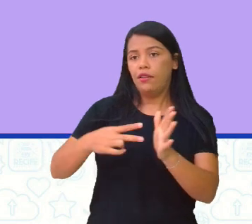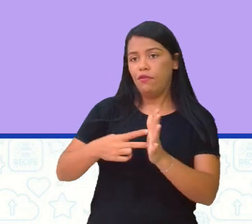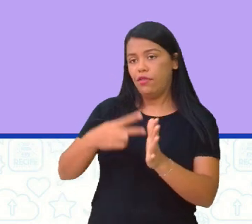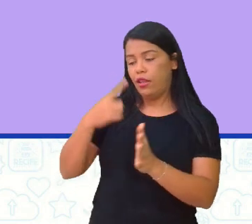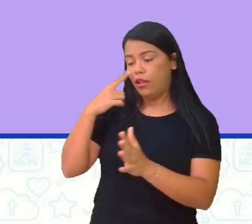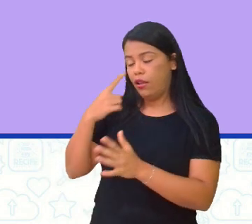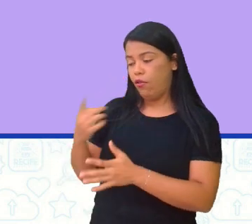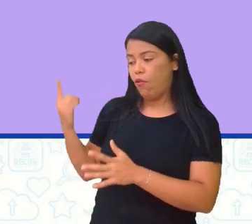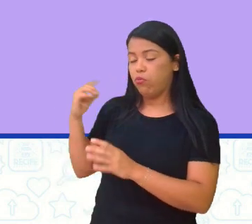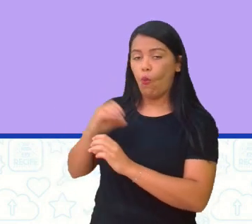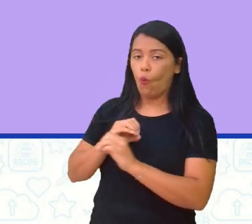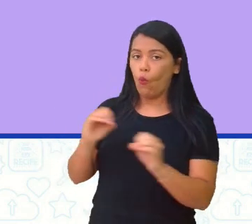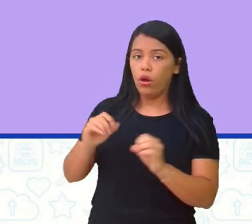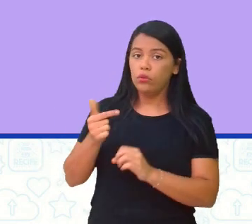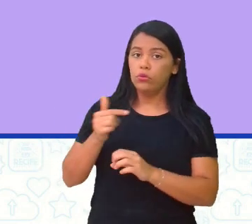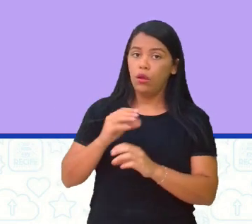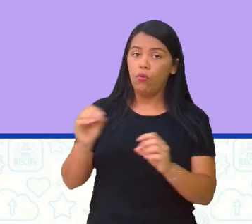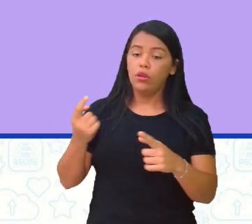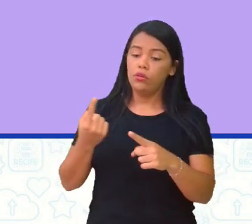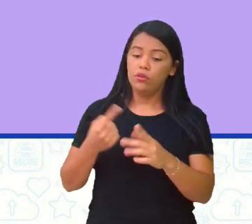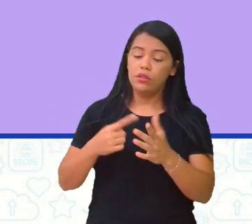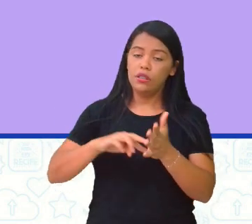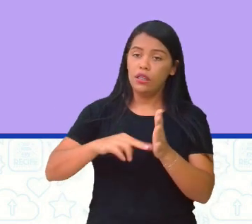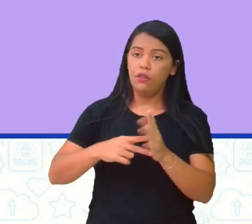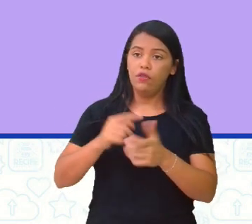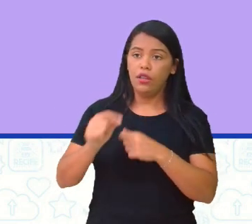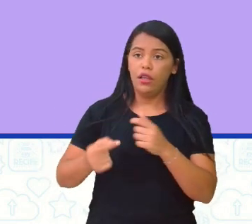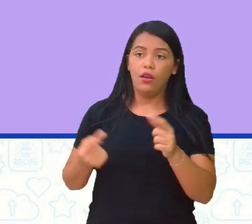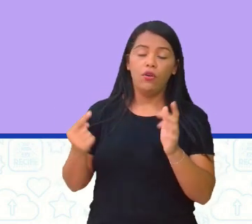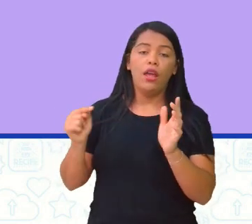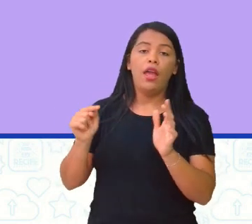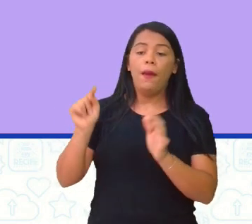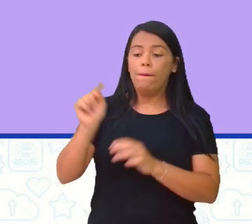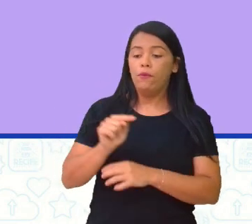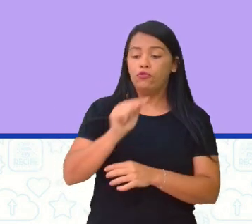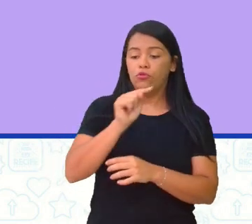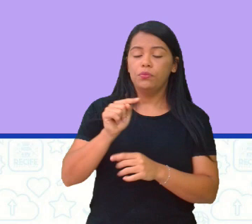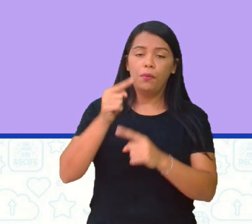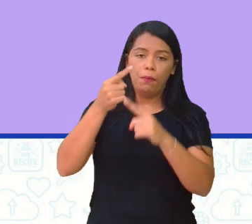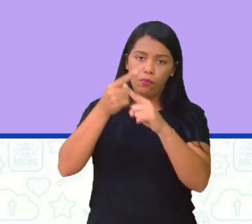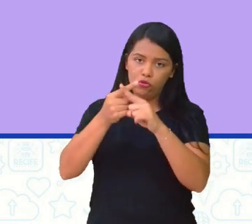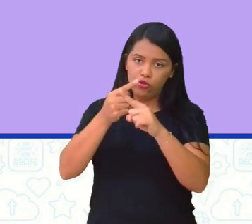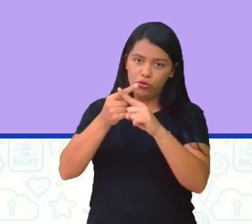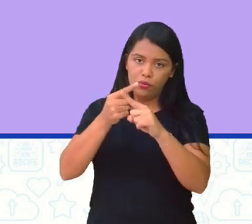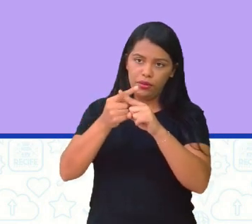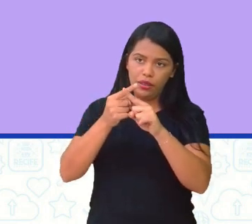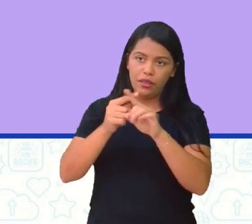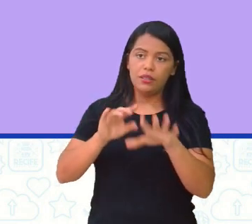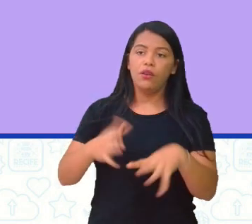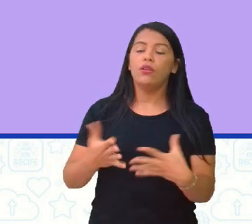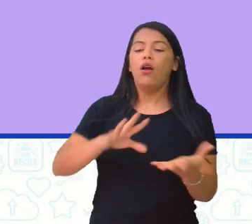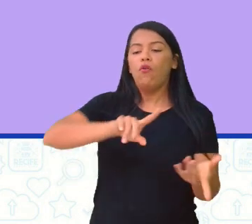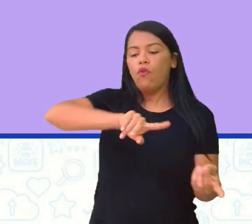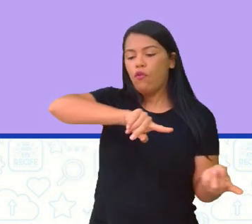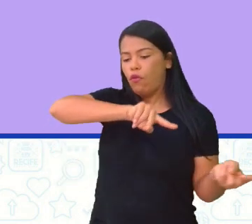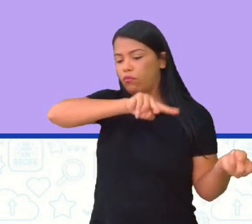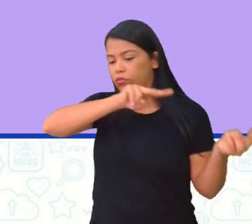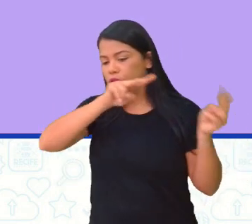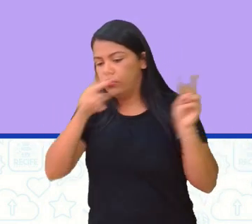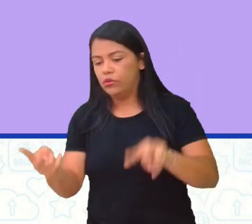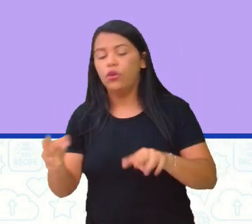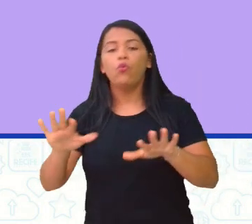essa letrinha, por este número. Se eu estou multiplicando, eu vou usar o inverso. O inverso